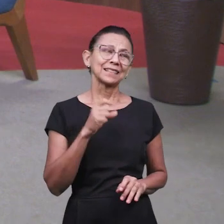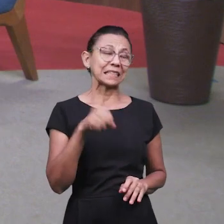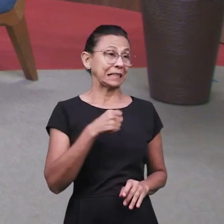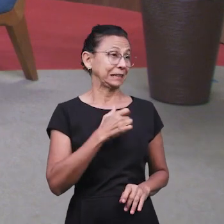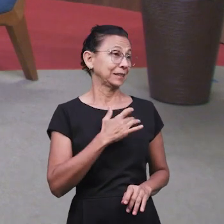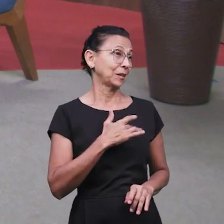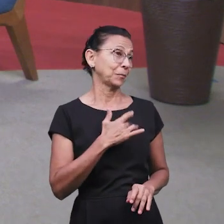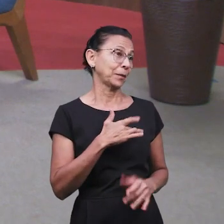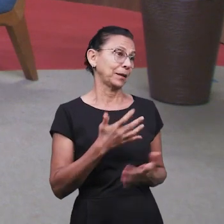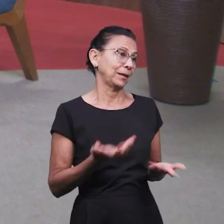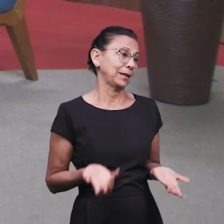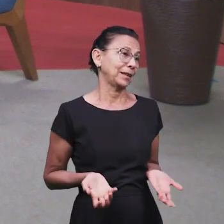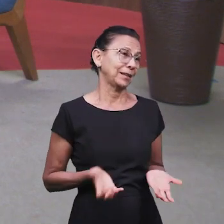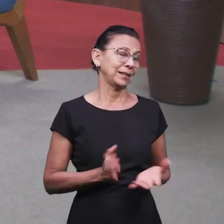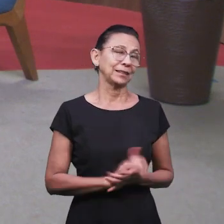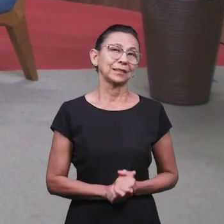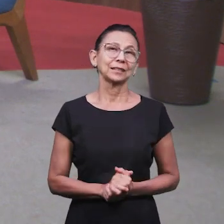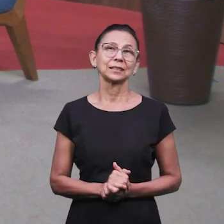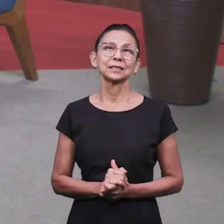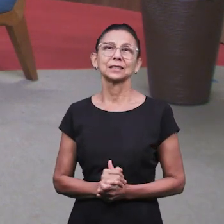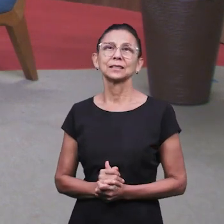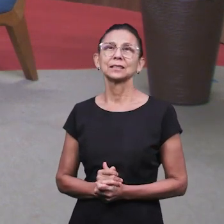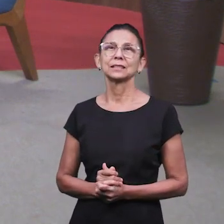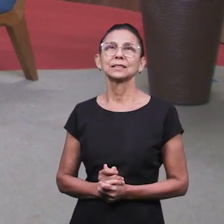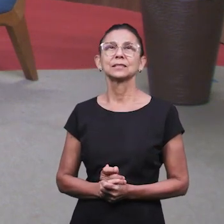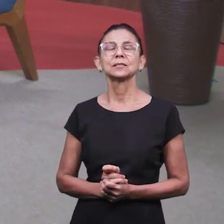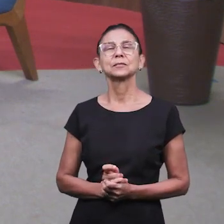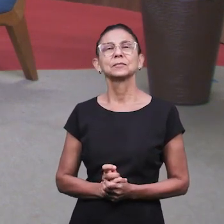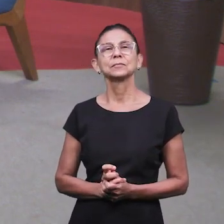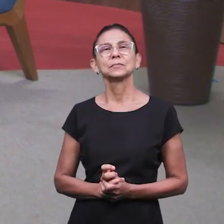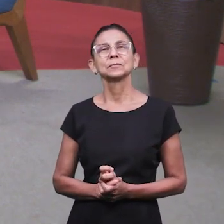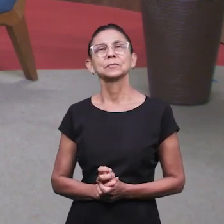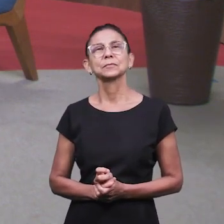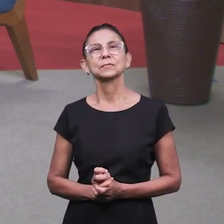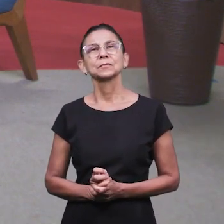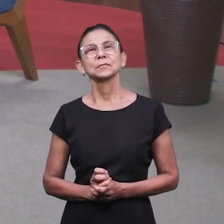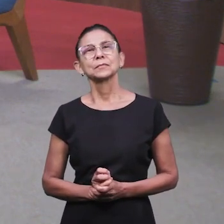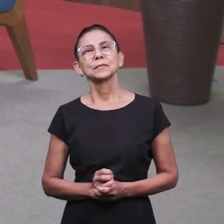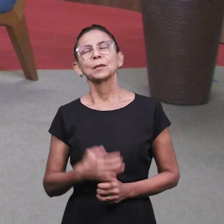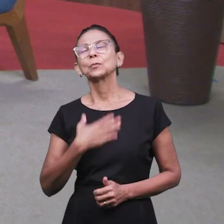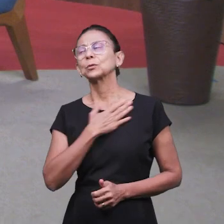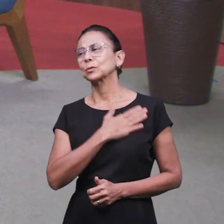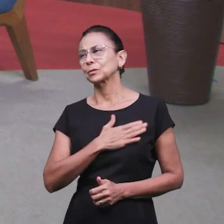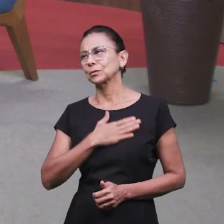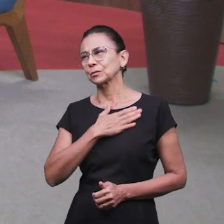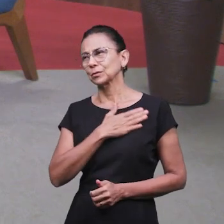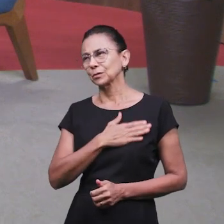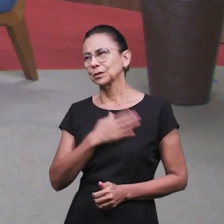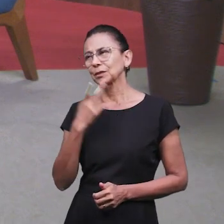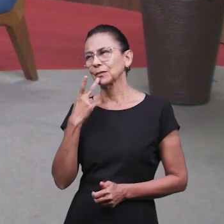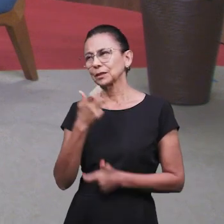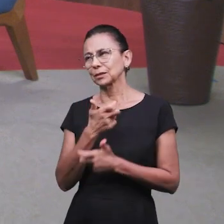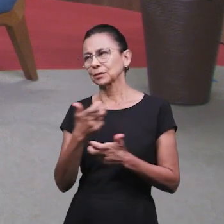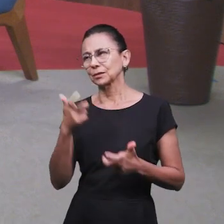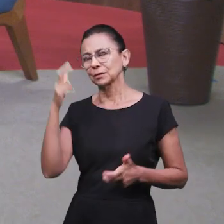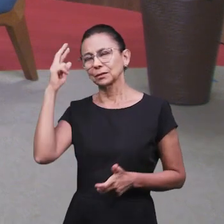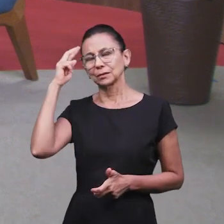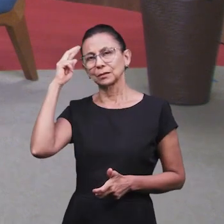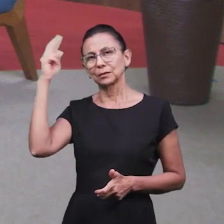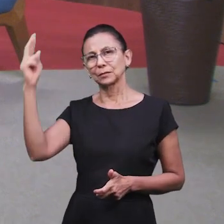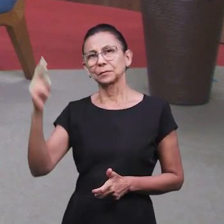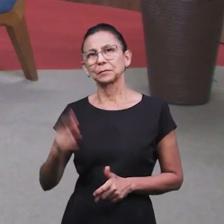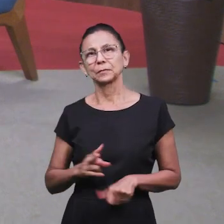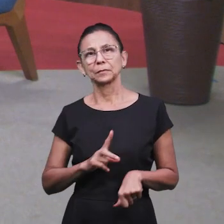É impressionante como é agradável a gente tratar das coisas do A Senhor. gente não vê o tempo passar. Não vê.